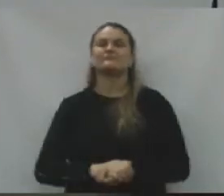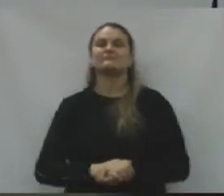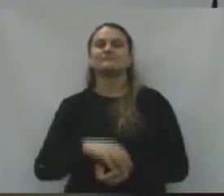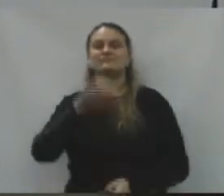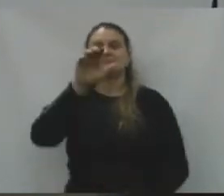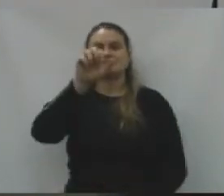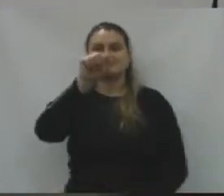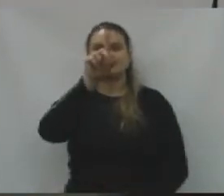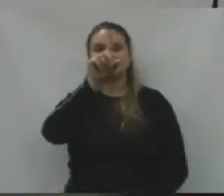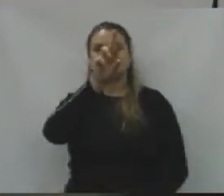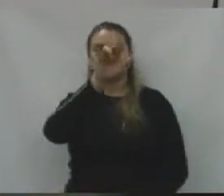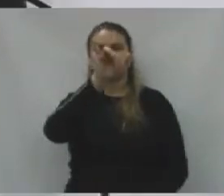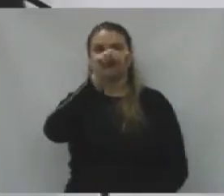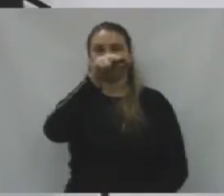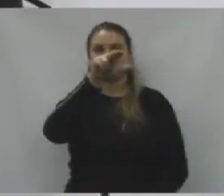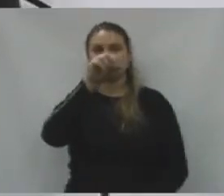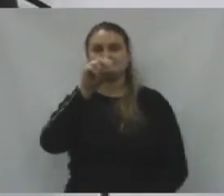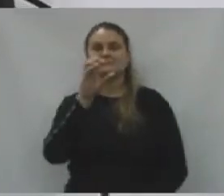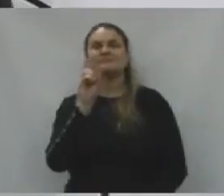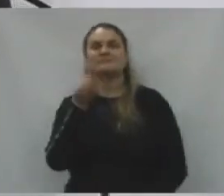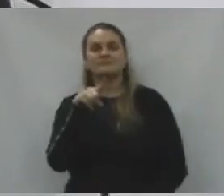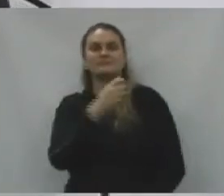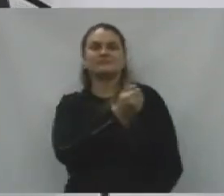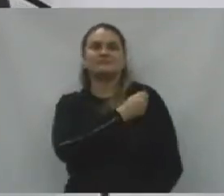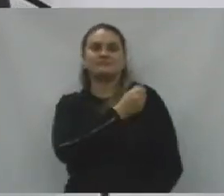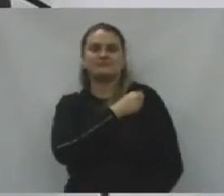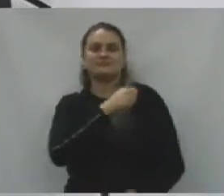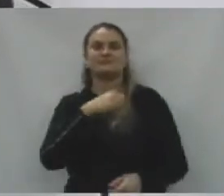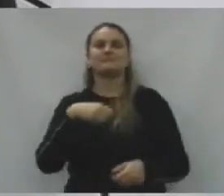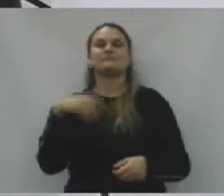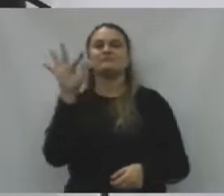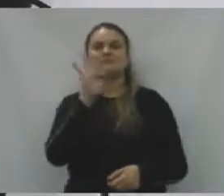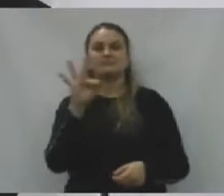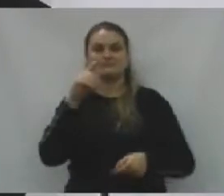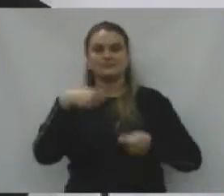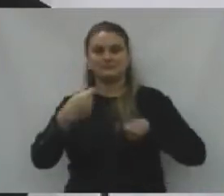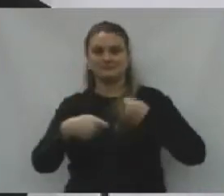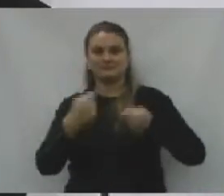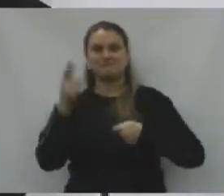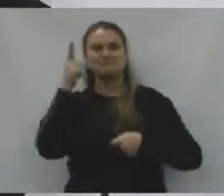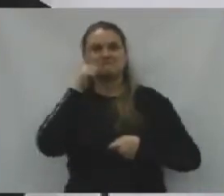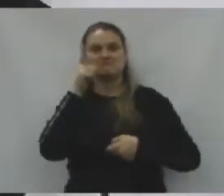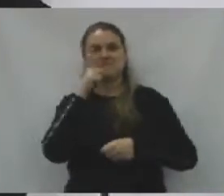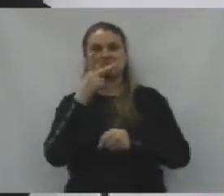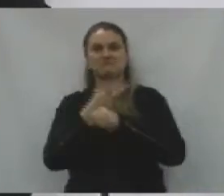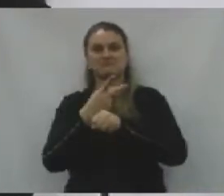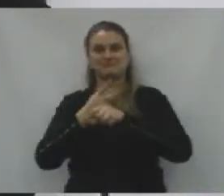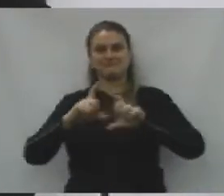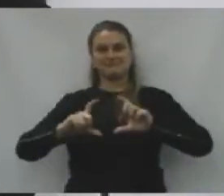O Adriano, que esteve lá no Mundial de Petra, nosso aluno de administração, medalhista.